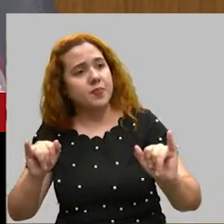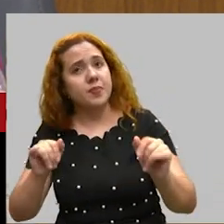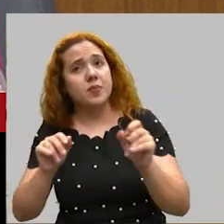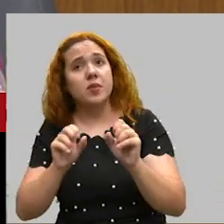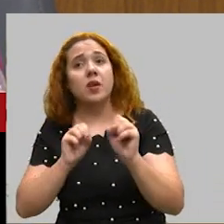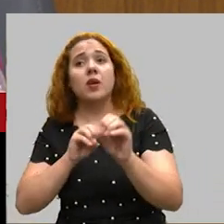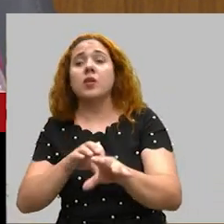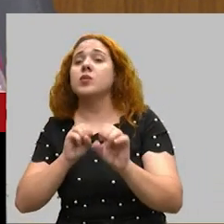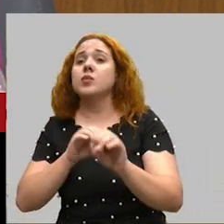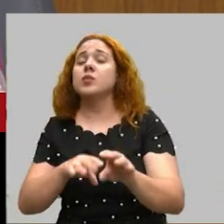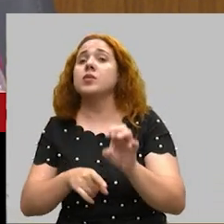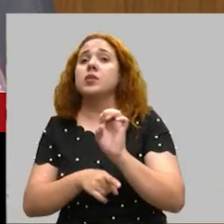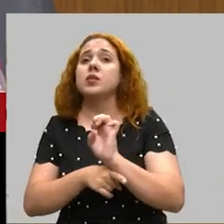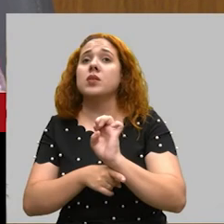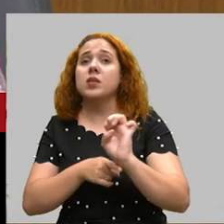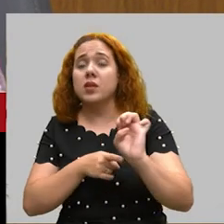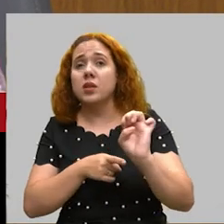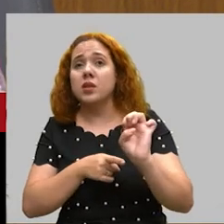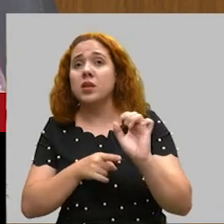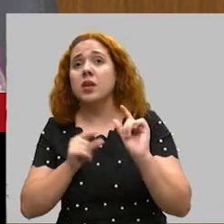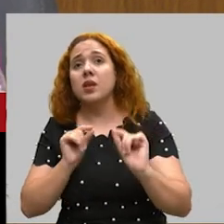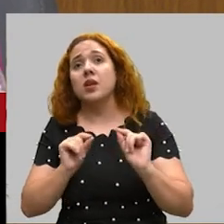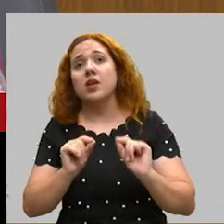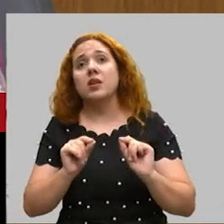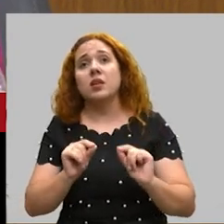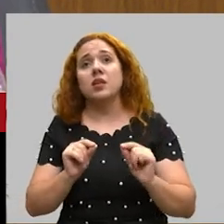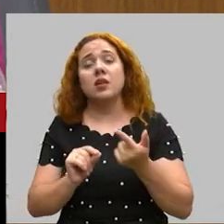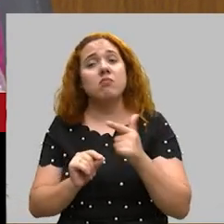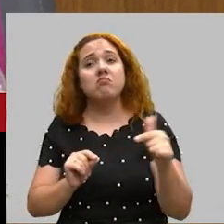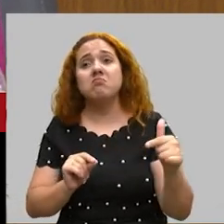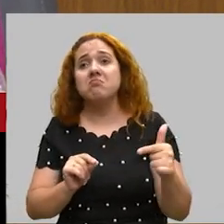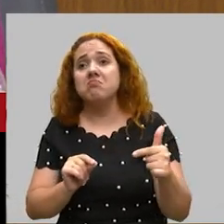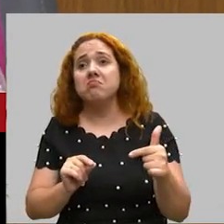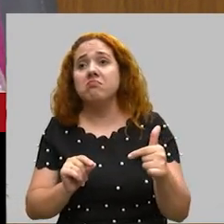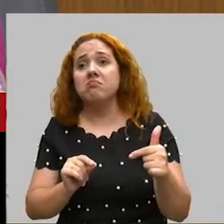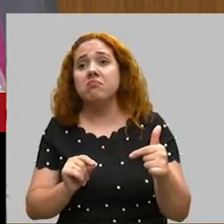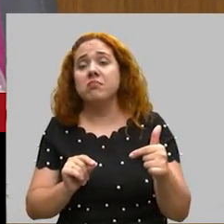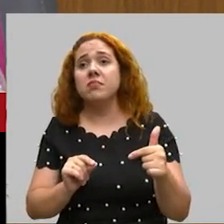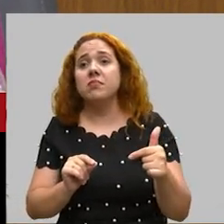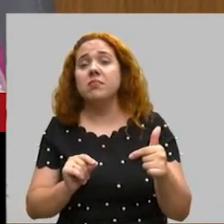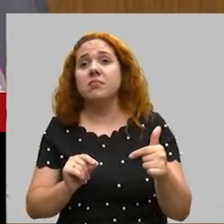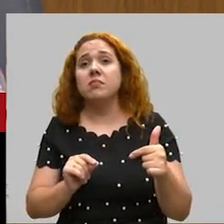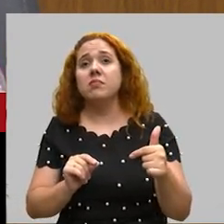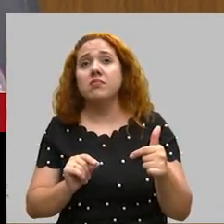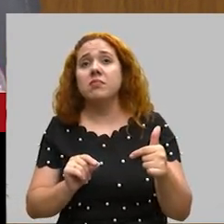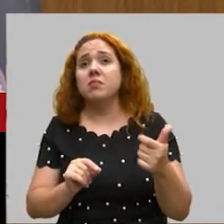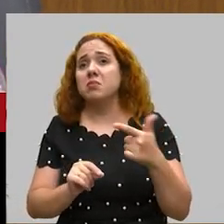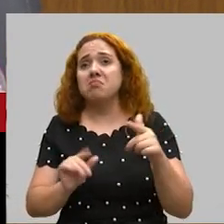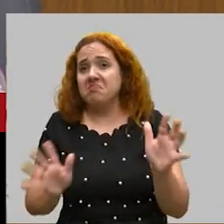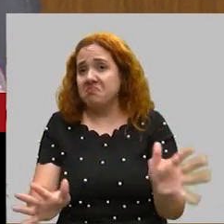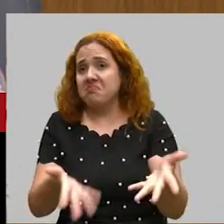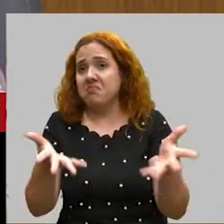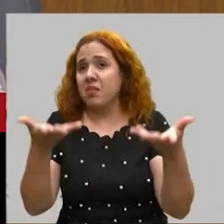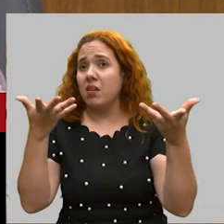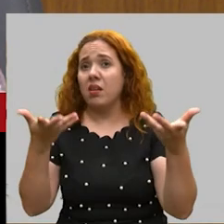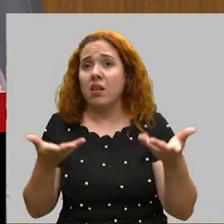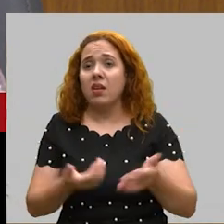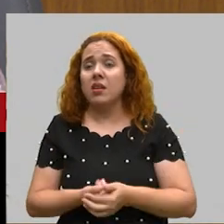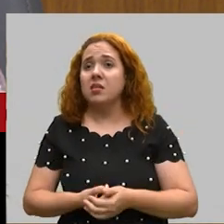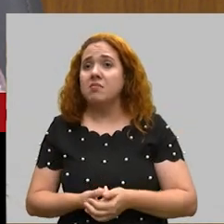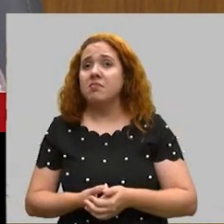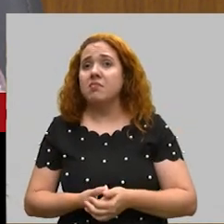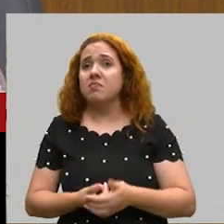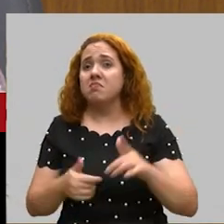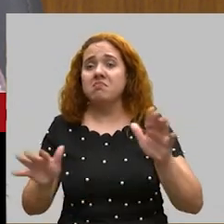da rede estadual que não tem eh nenhum incentivo e nenhuma